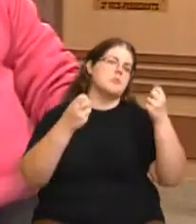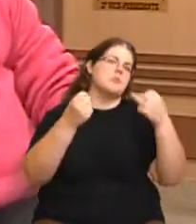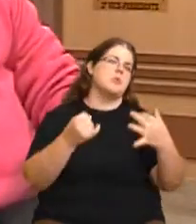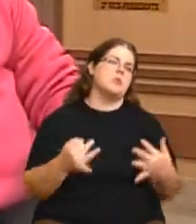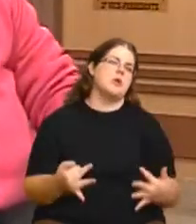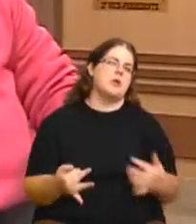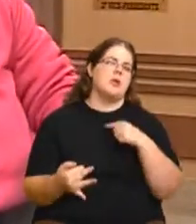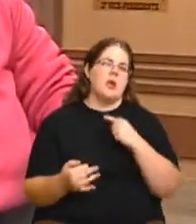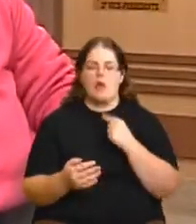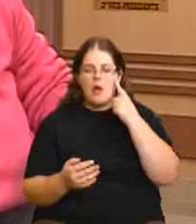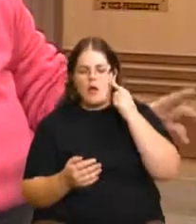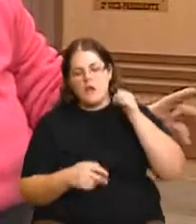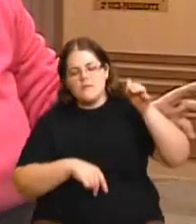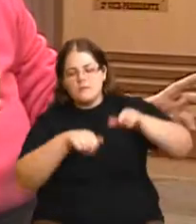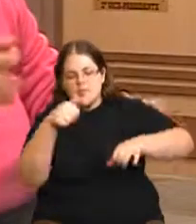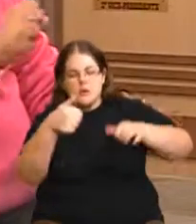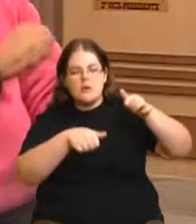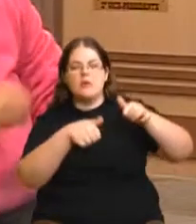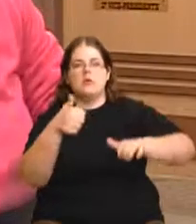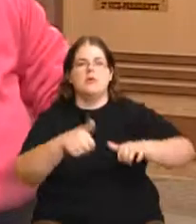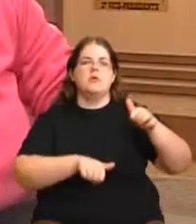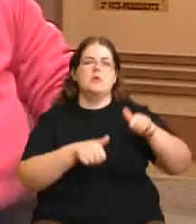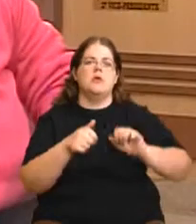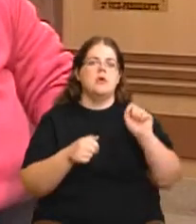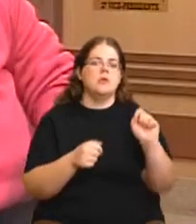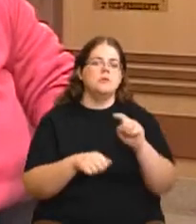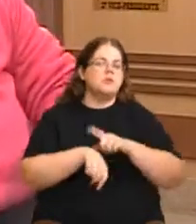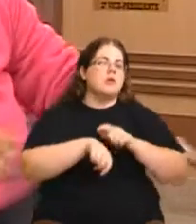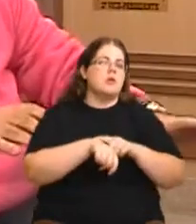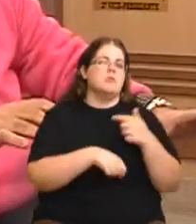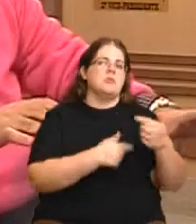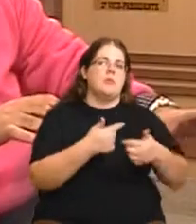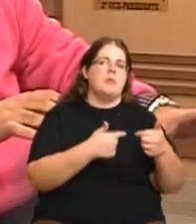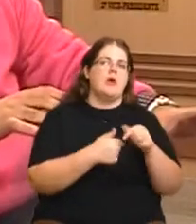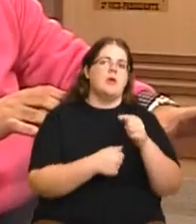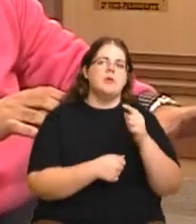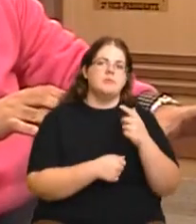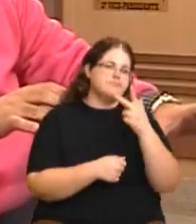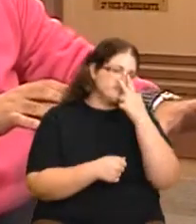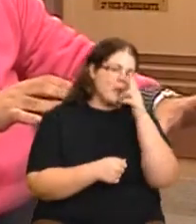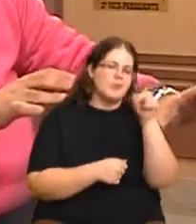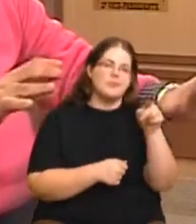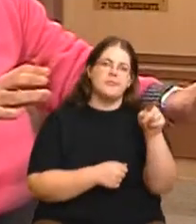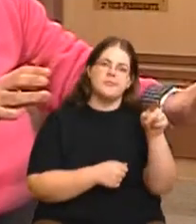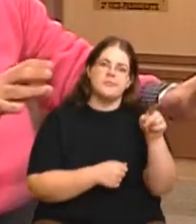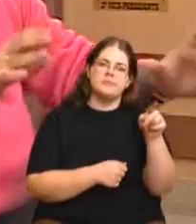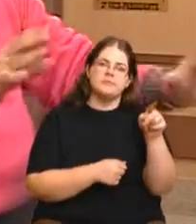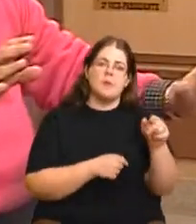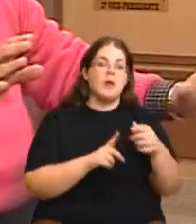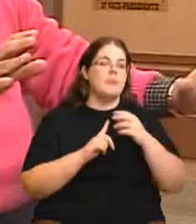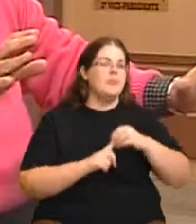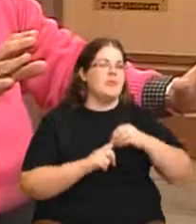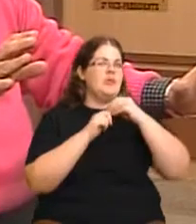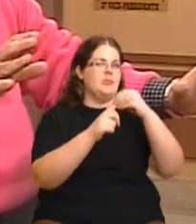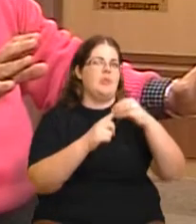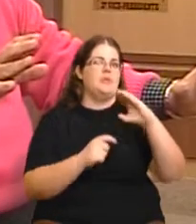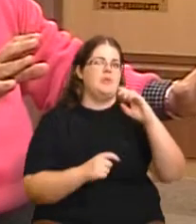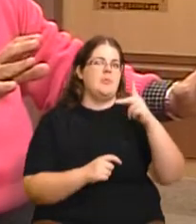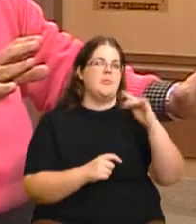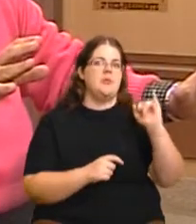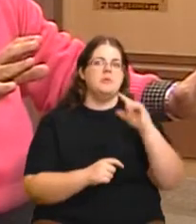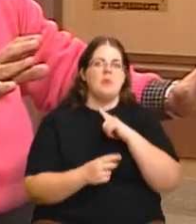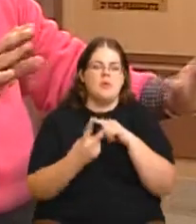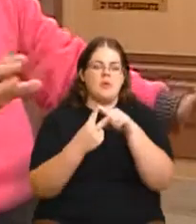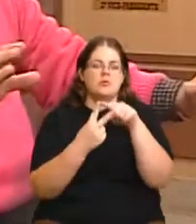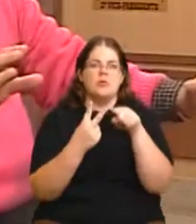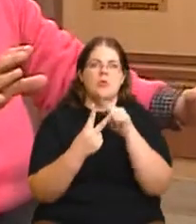falar um pouquinho fazer um balanço, como tem sido esse mandato. Dá para dizer que o vereador já é o vereador campeão da presidência da CPI,